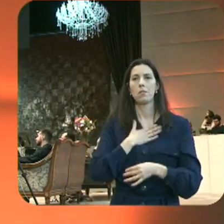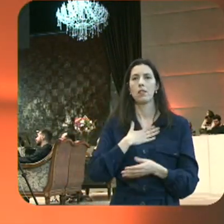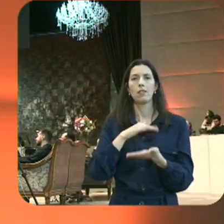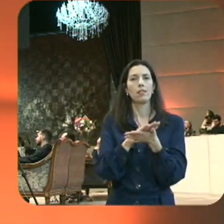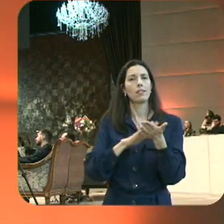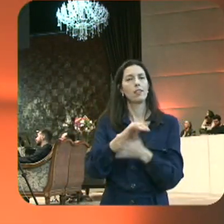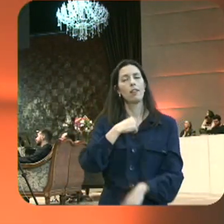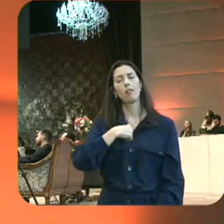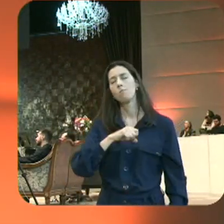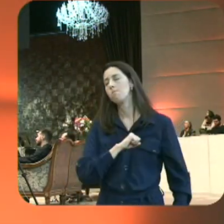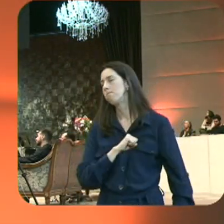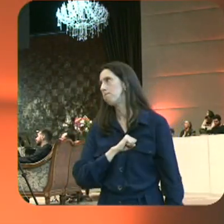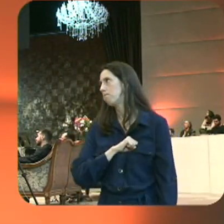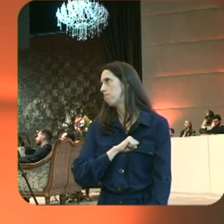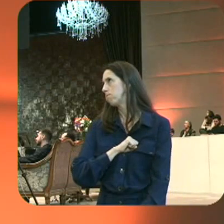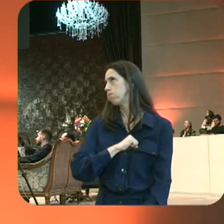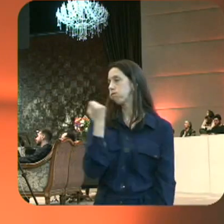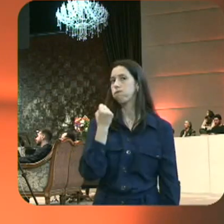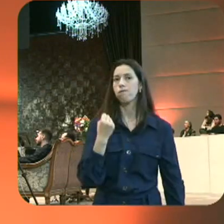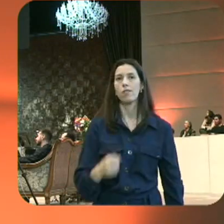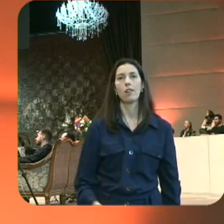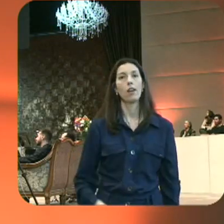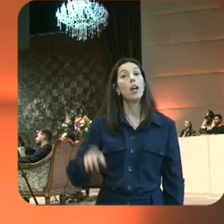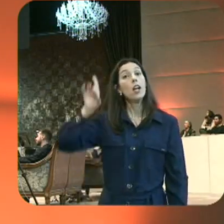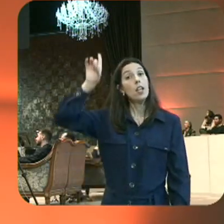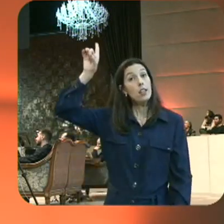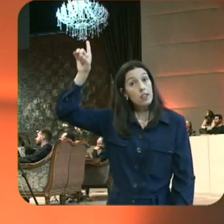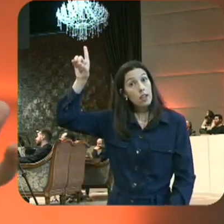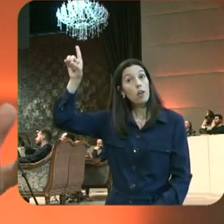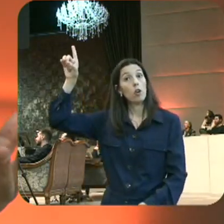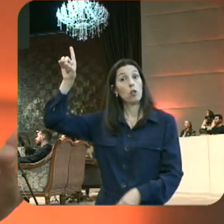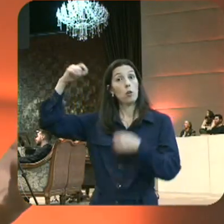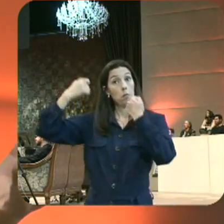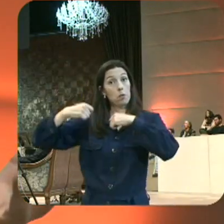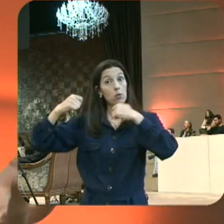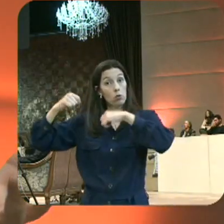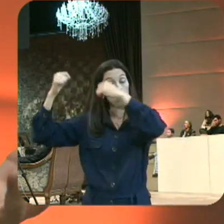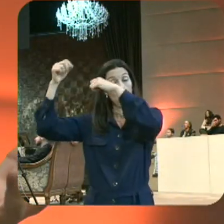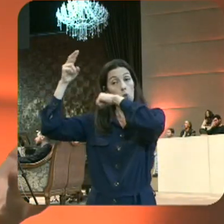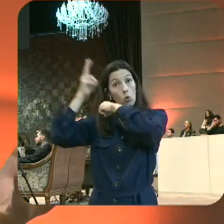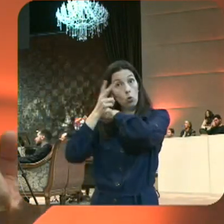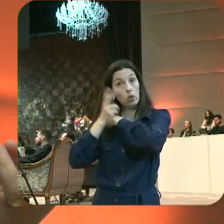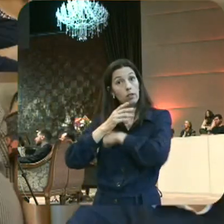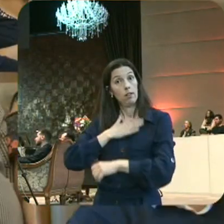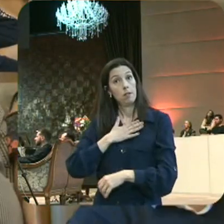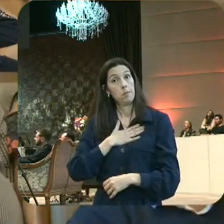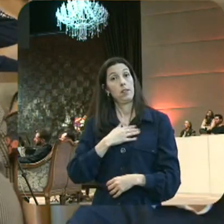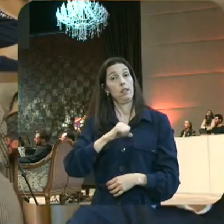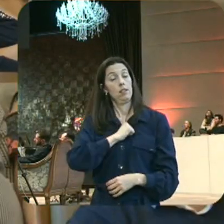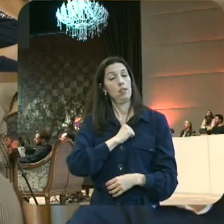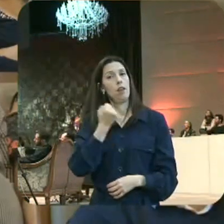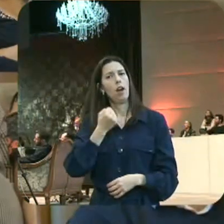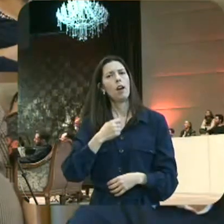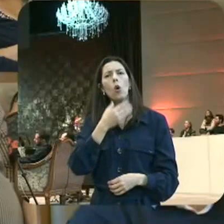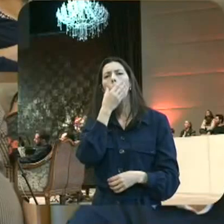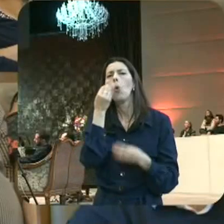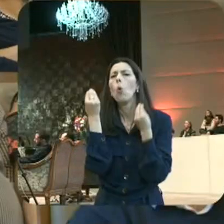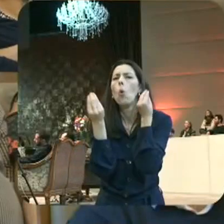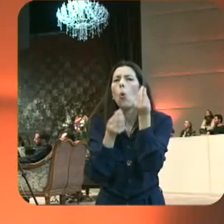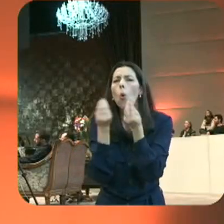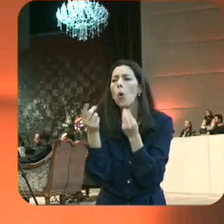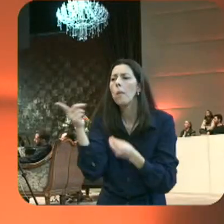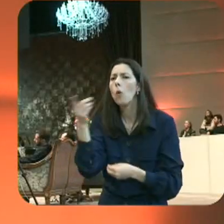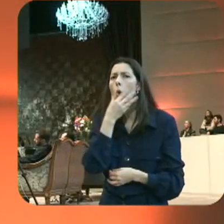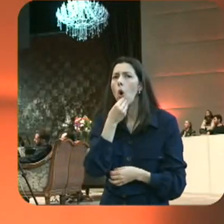Que raiva! Deus teve que tratar a minha raiva, porque eu fiquei doente. Como é que um irmão faz um